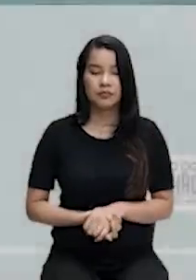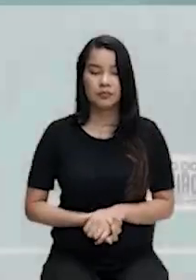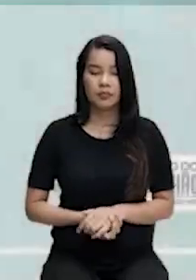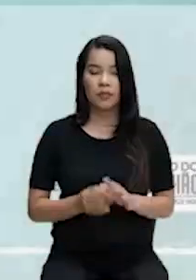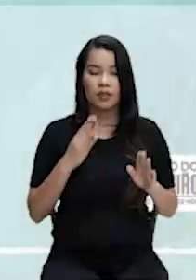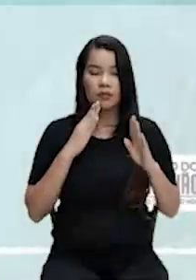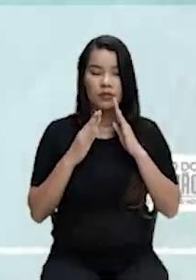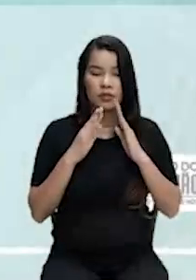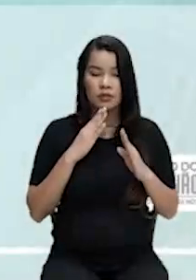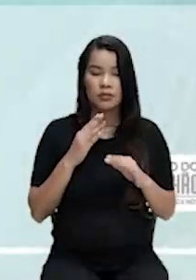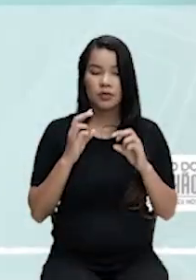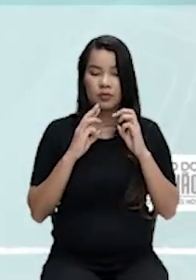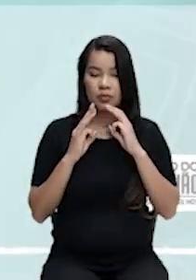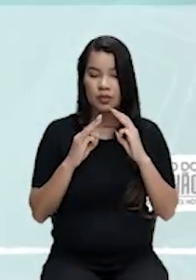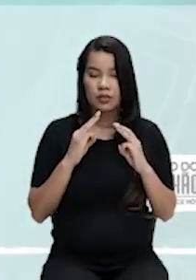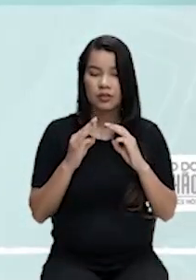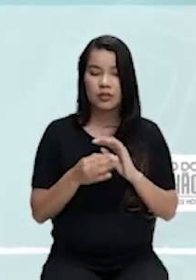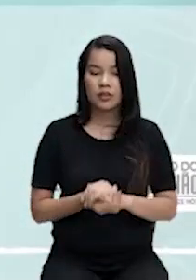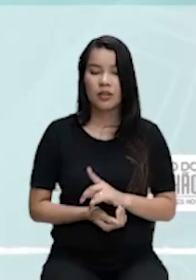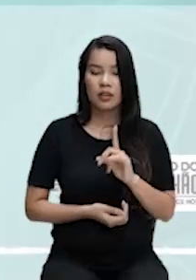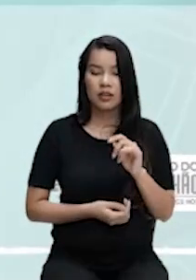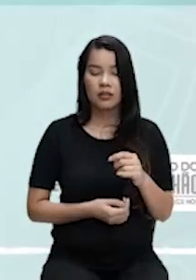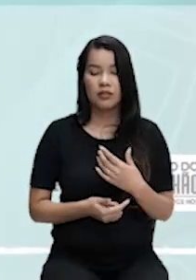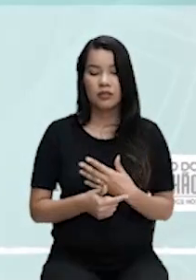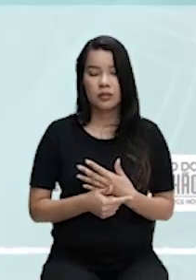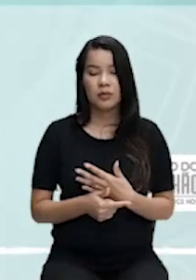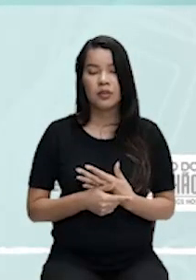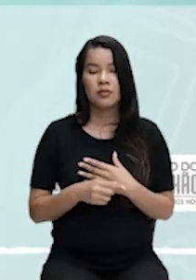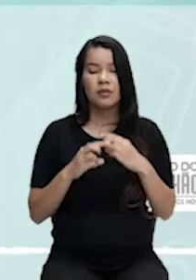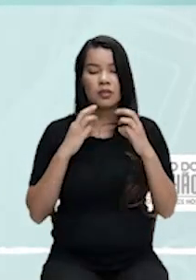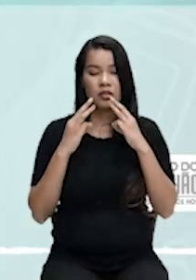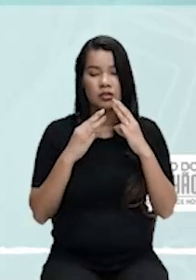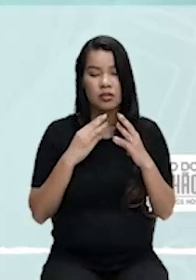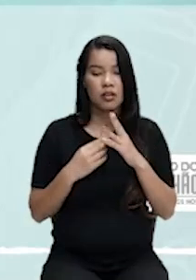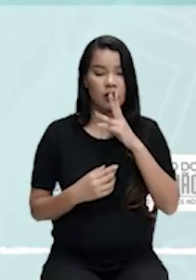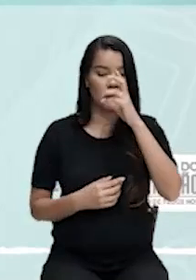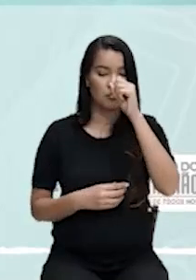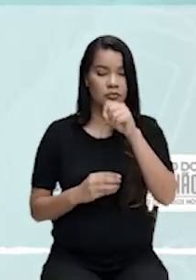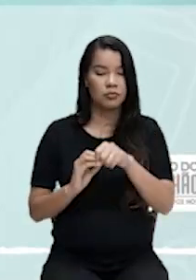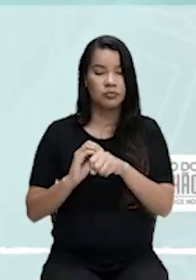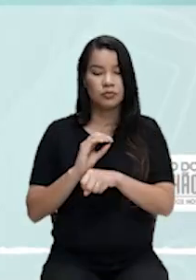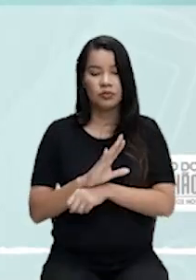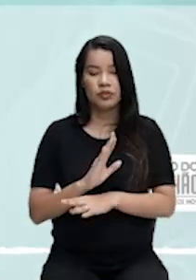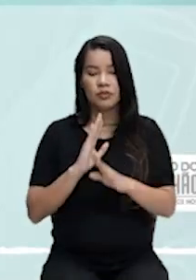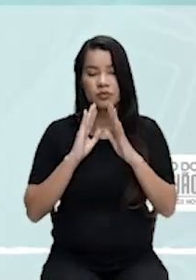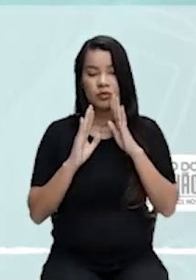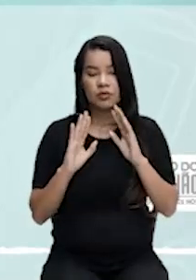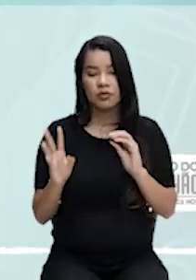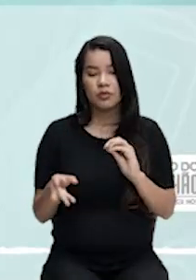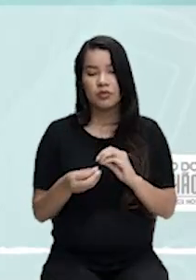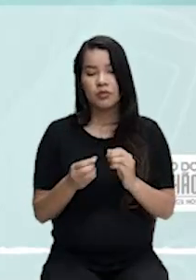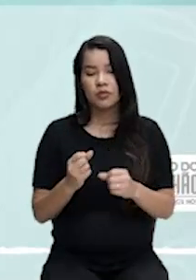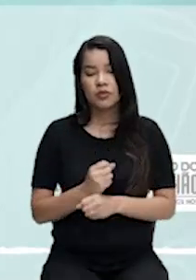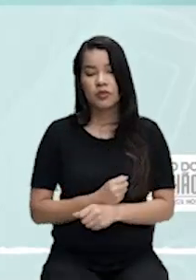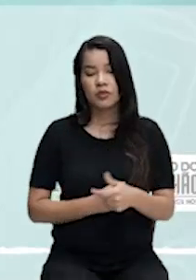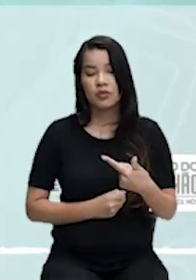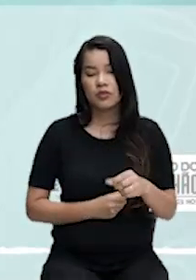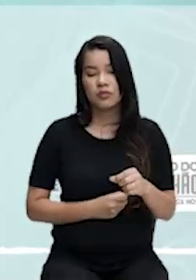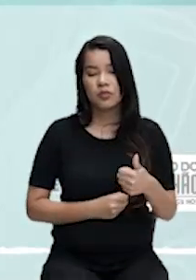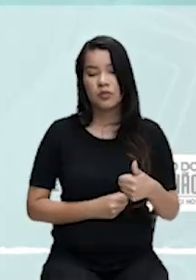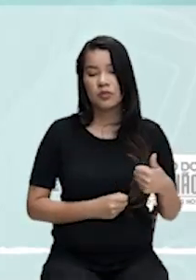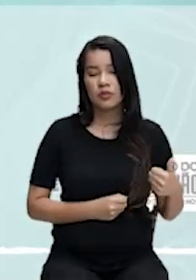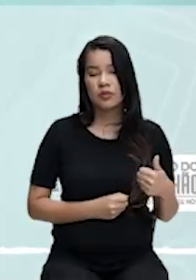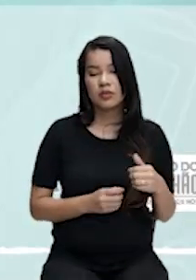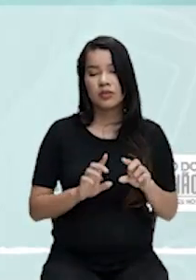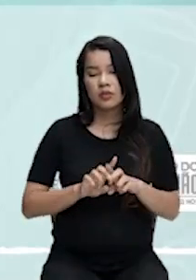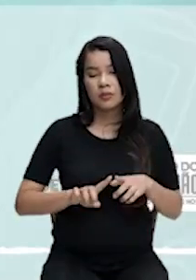Facebook Messages. O Messenger é a ferramenta de mensagens instantâneas do Facebook. Foi incorporada ao Facebook em 2011 e separada da plataforma